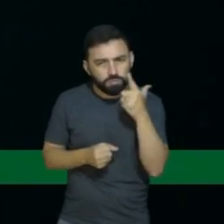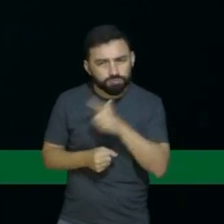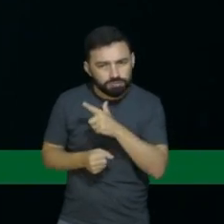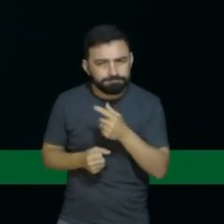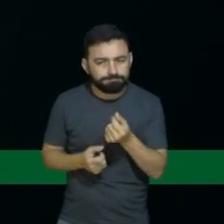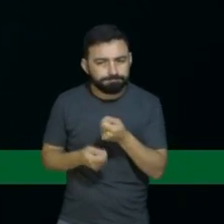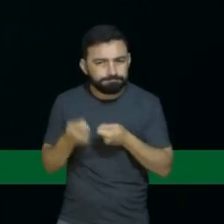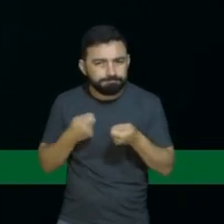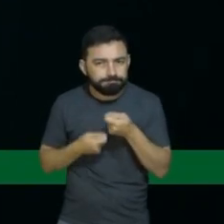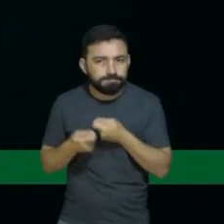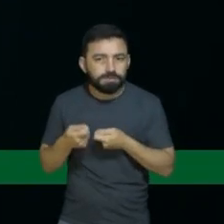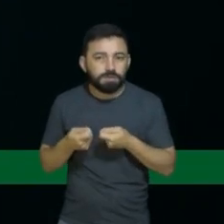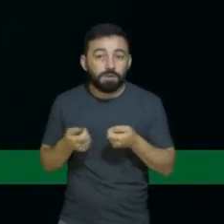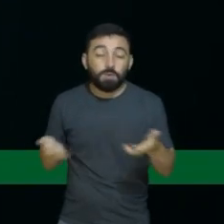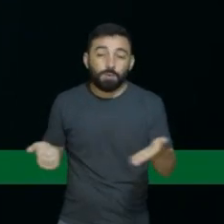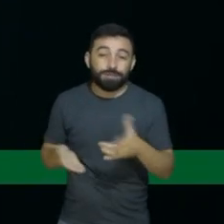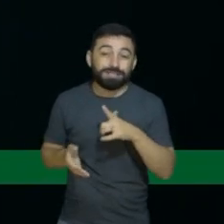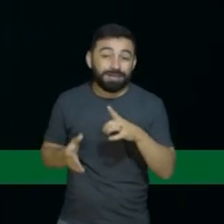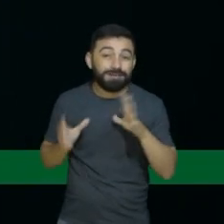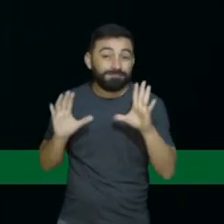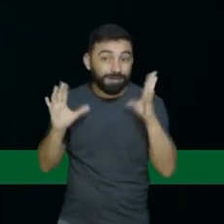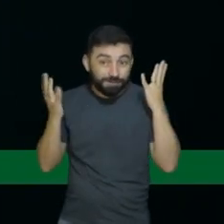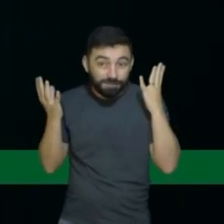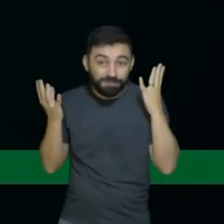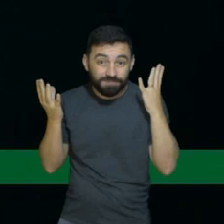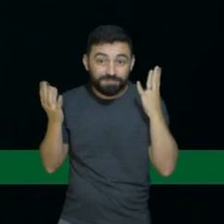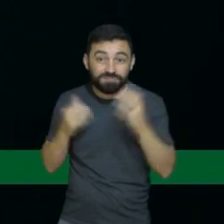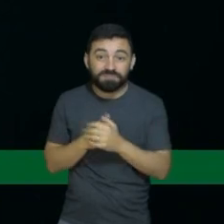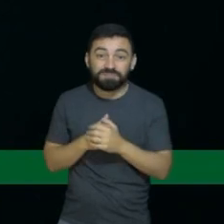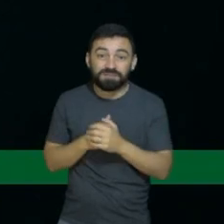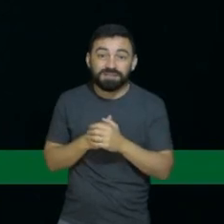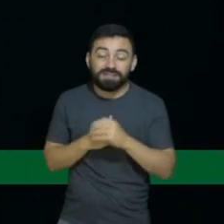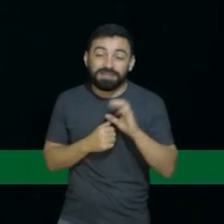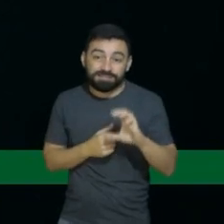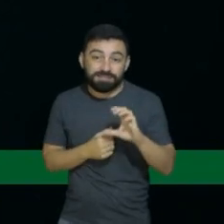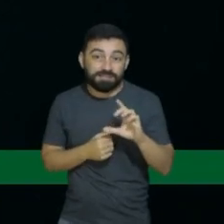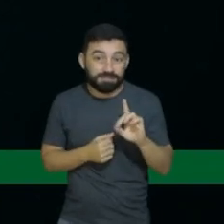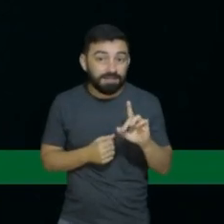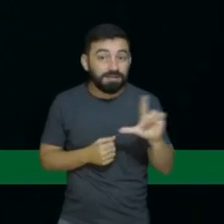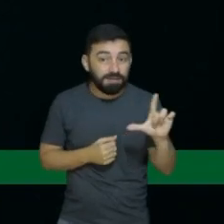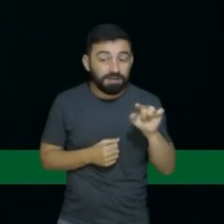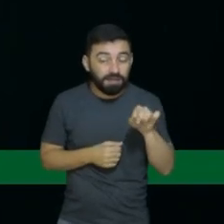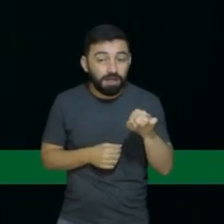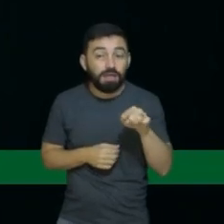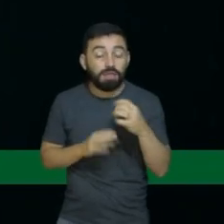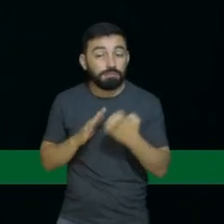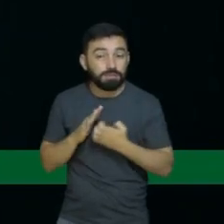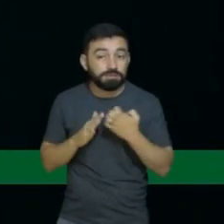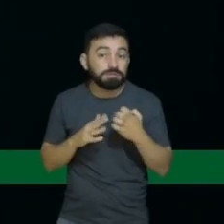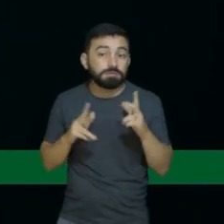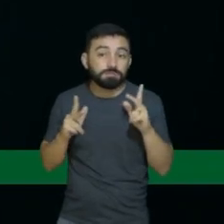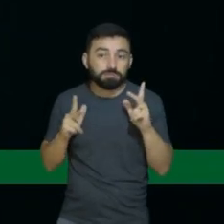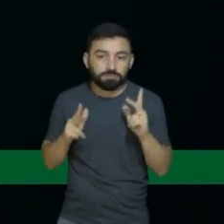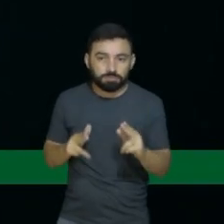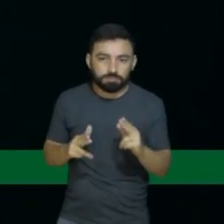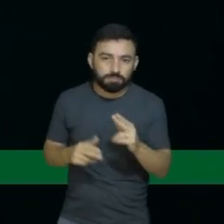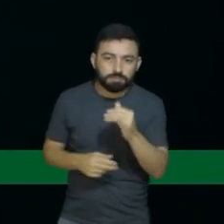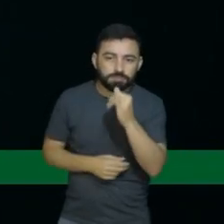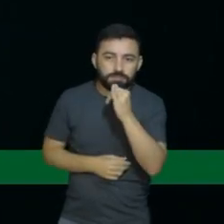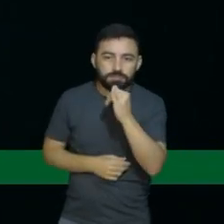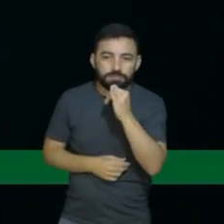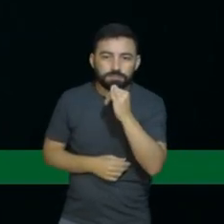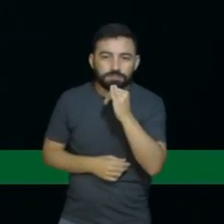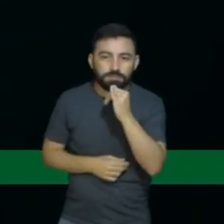hoje, a gente faz eventos e usa a CDL como uma empresa também para fazer, como por exemplo,